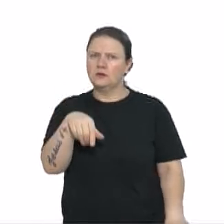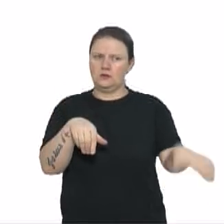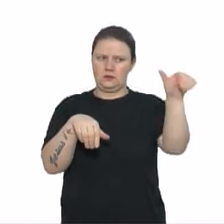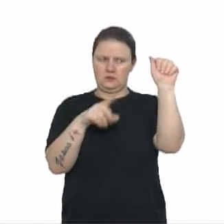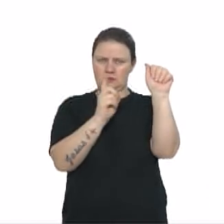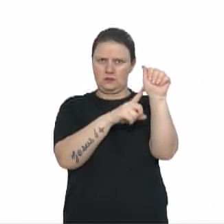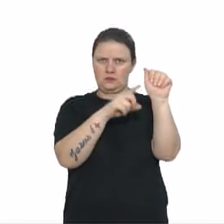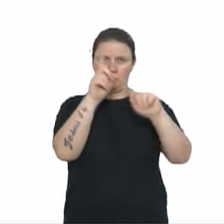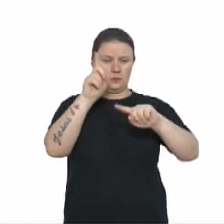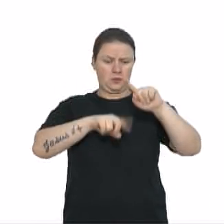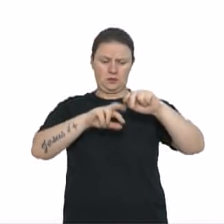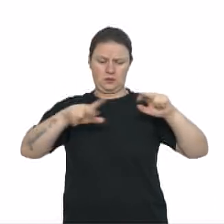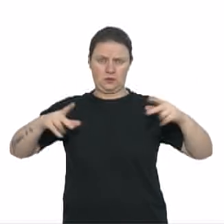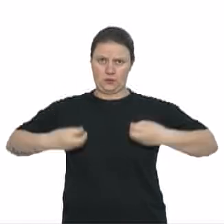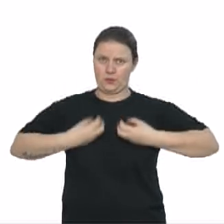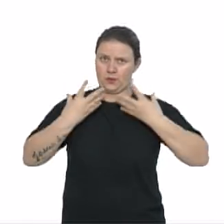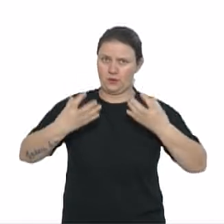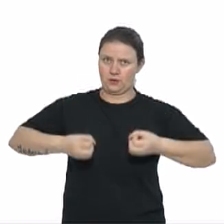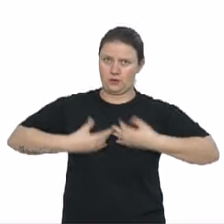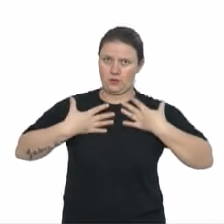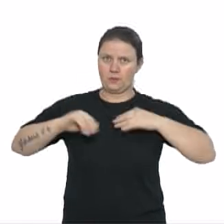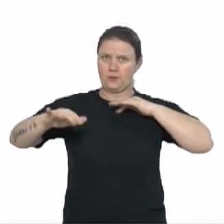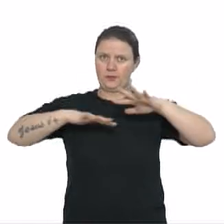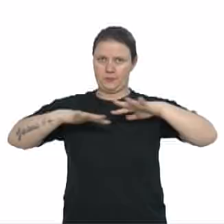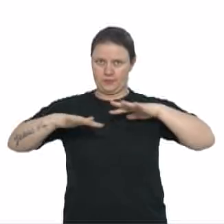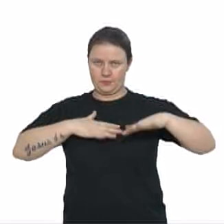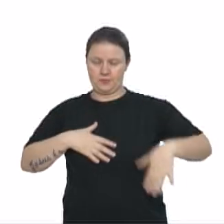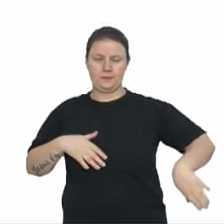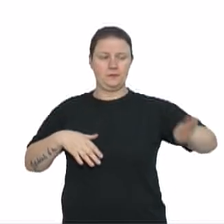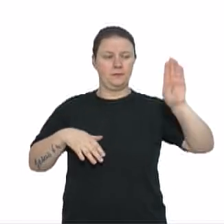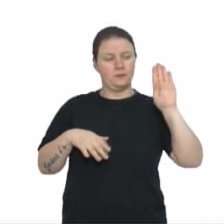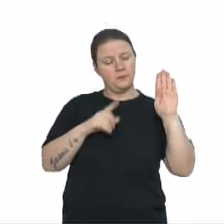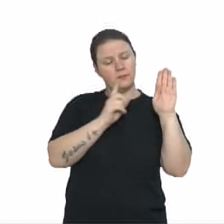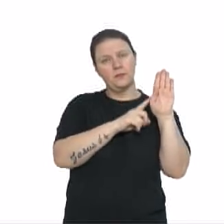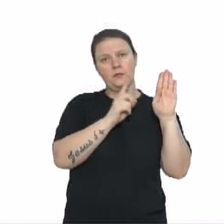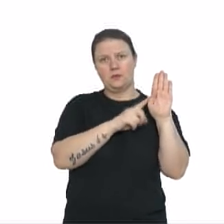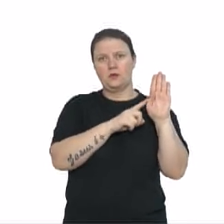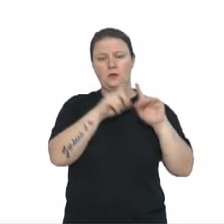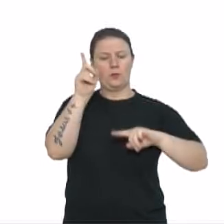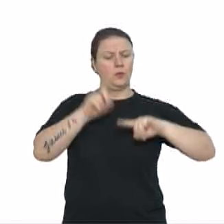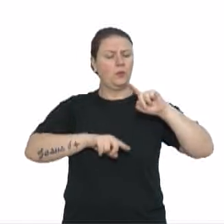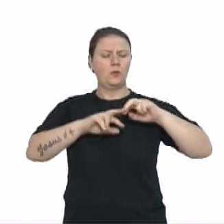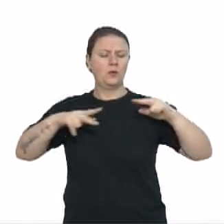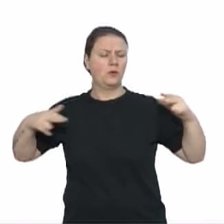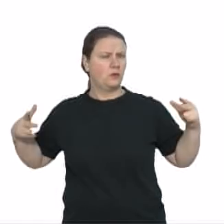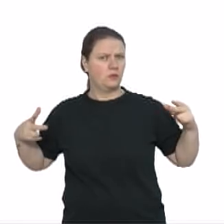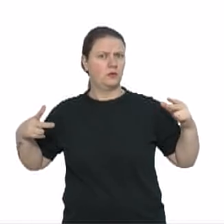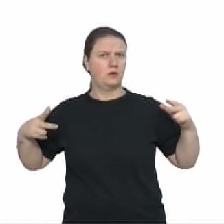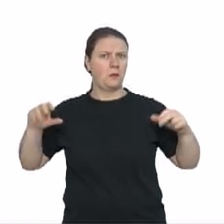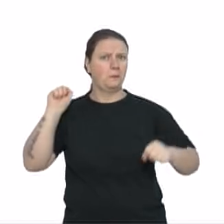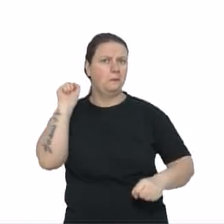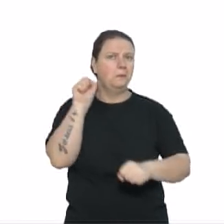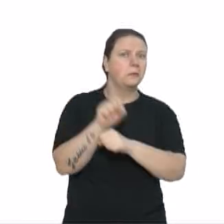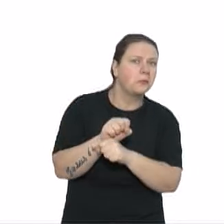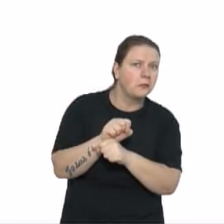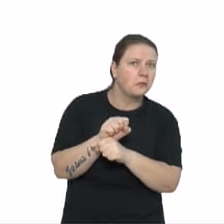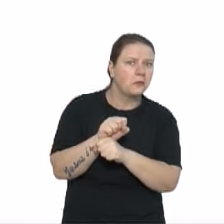uma materialidade expressiva imóvel, B, uma materialidade